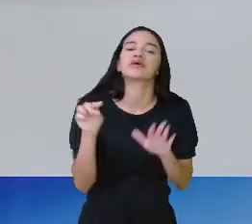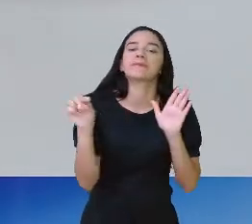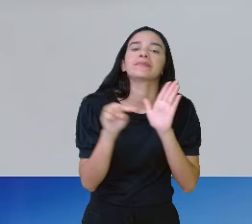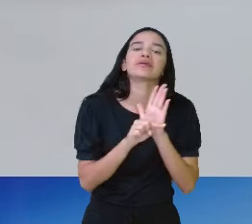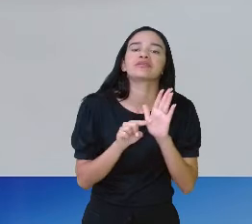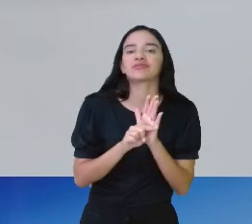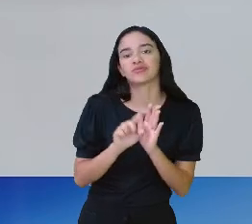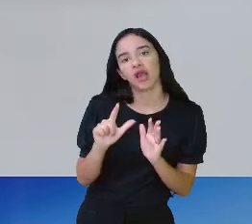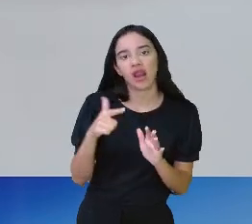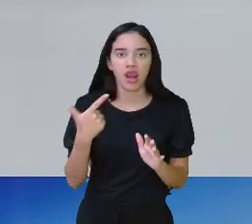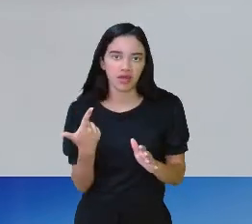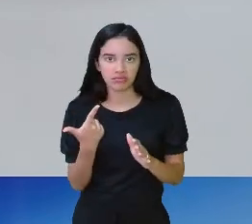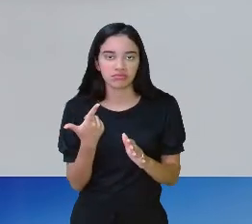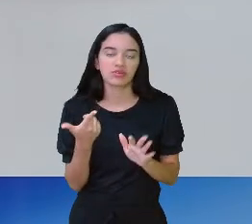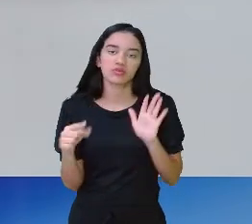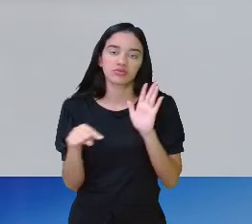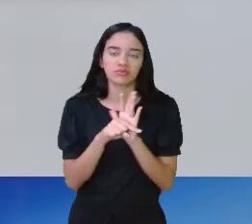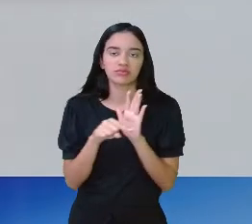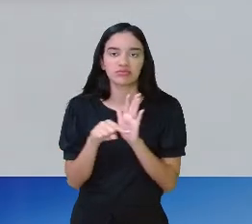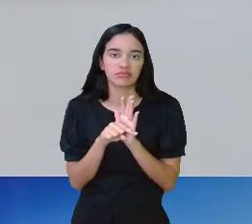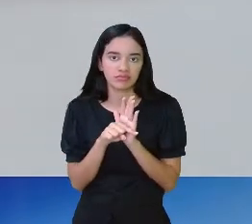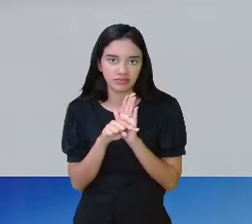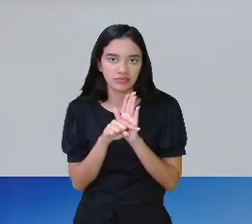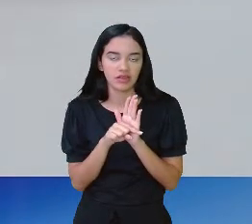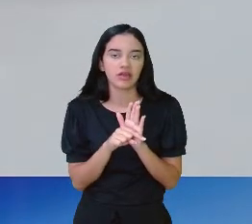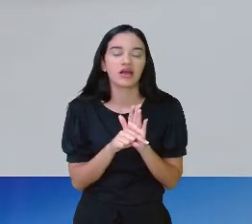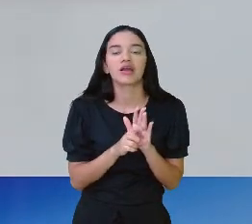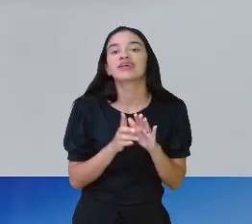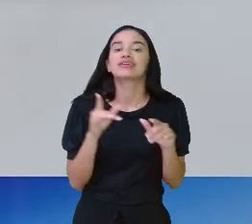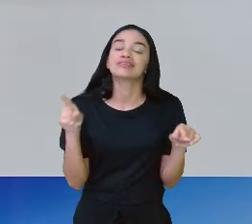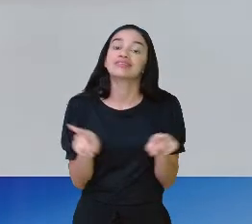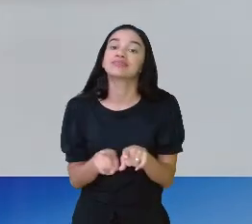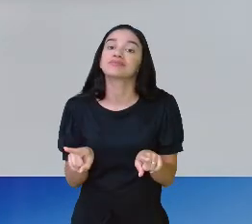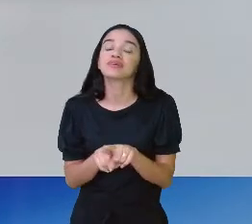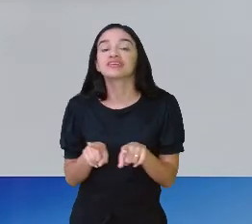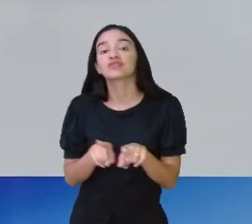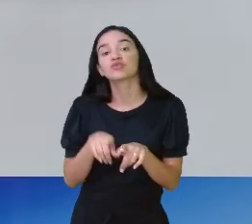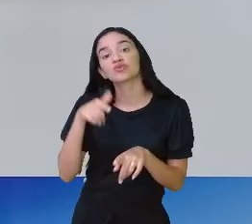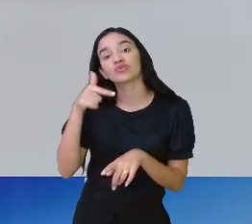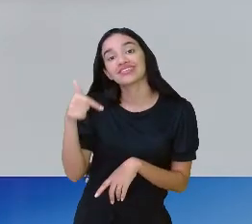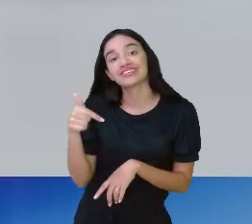Claramente é uma subtração. E ficou com